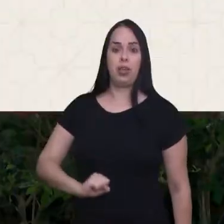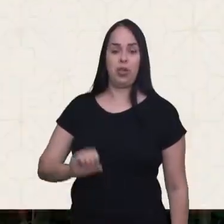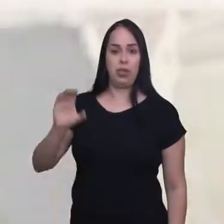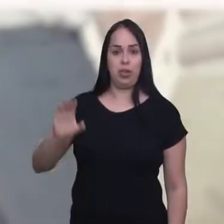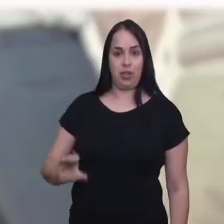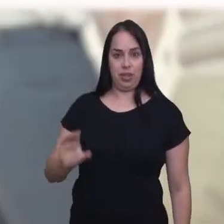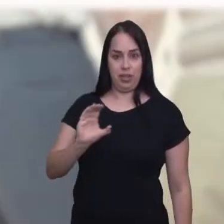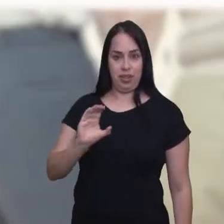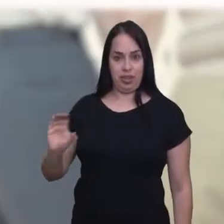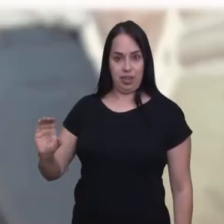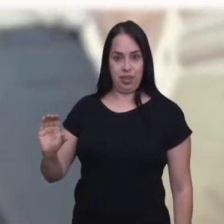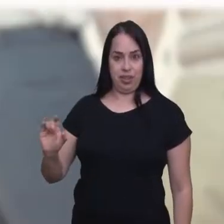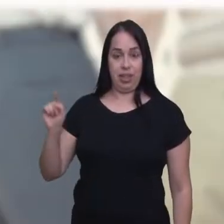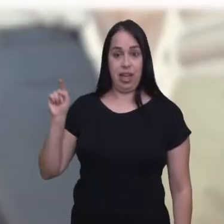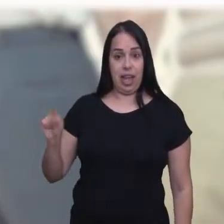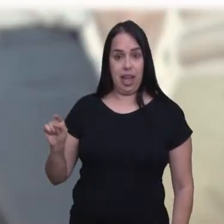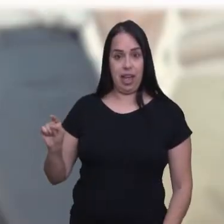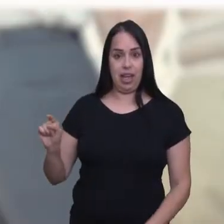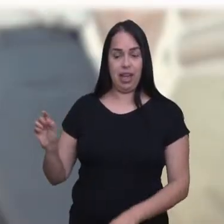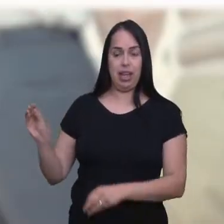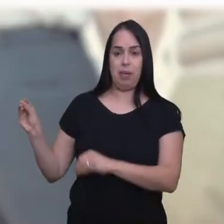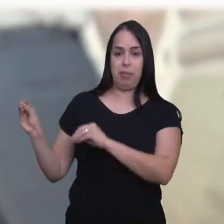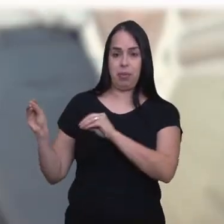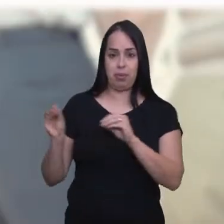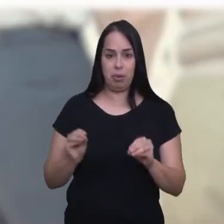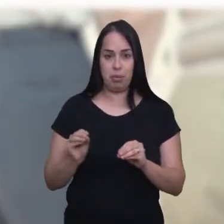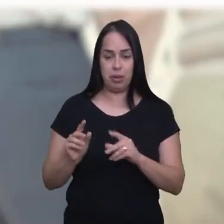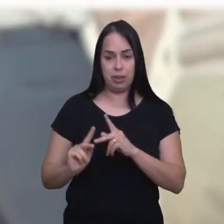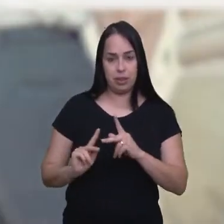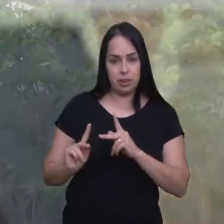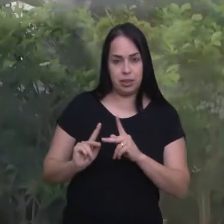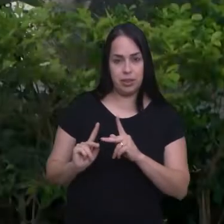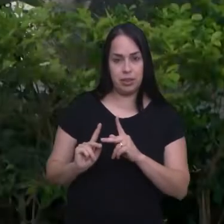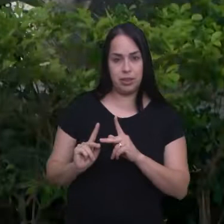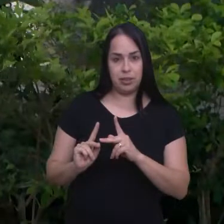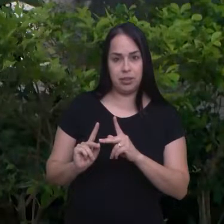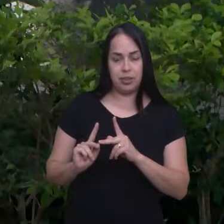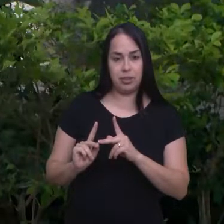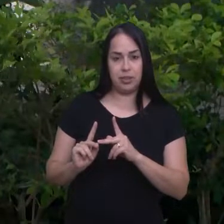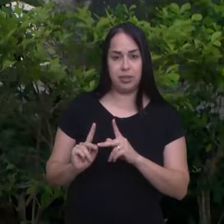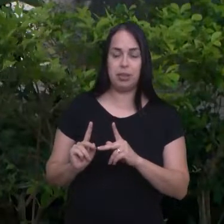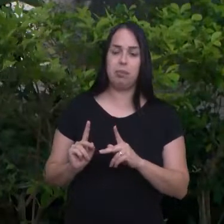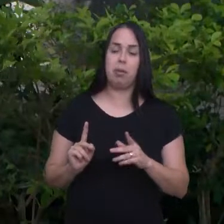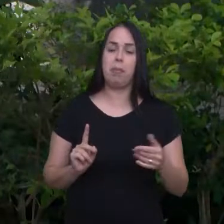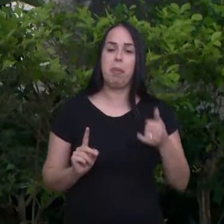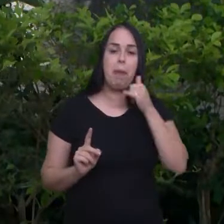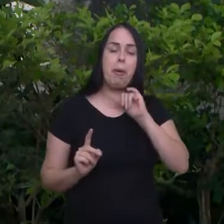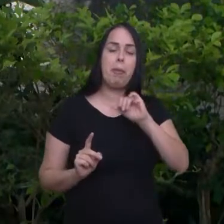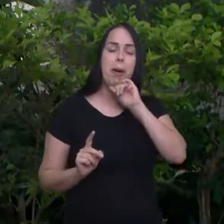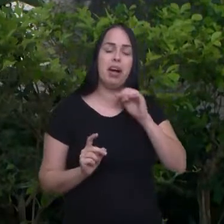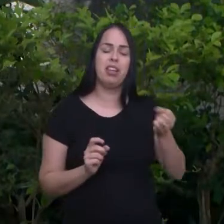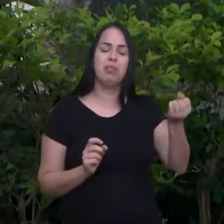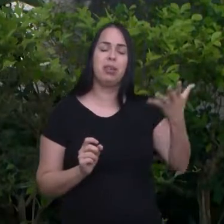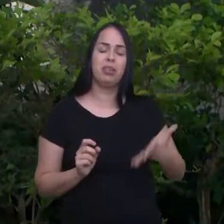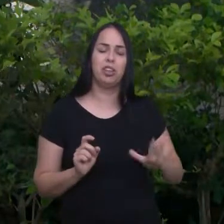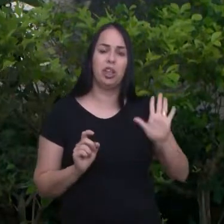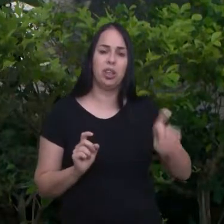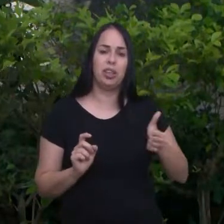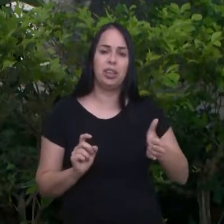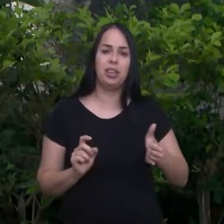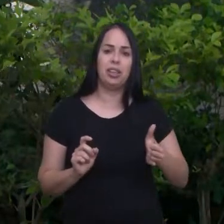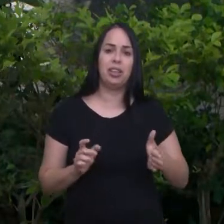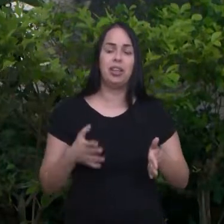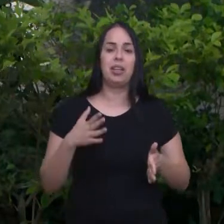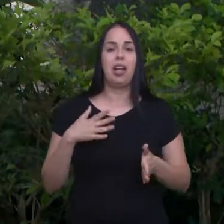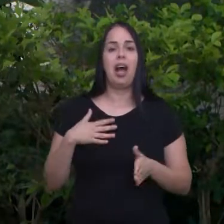o Monsenhor veio para cá, por consequência, como a minha mãe já disse anteriormente, a